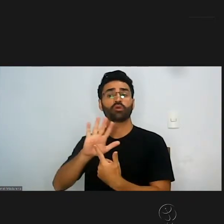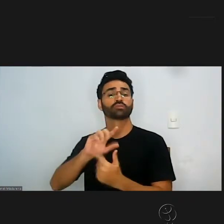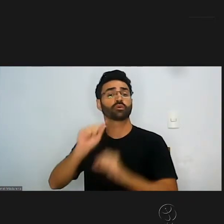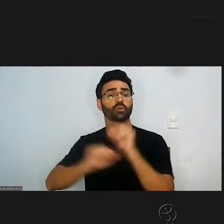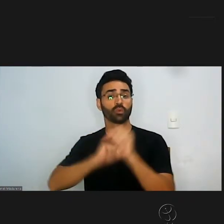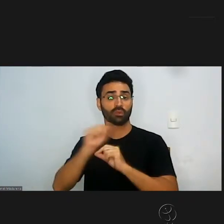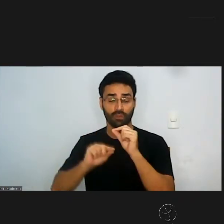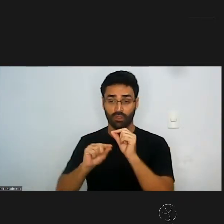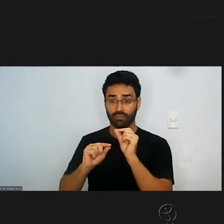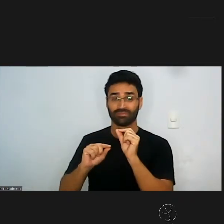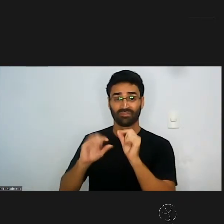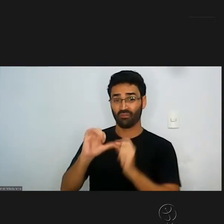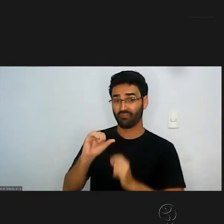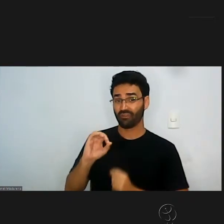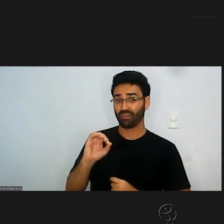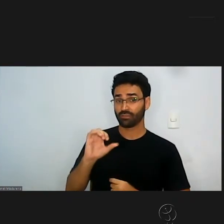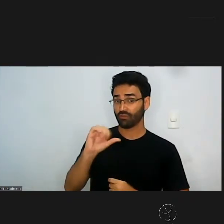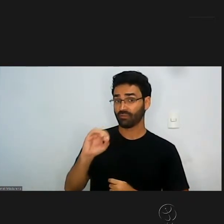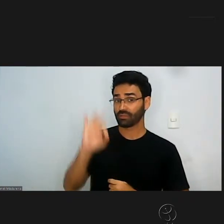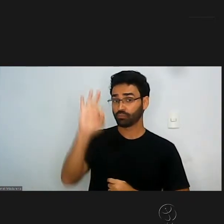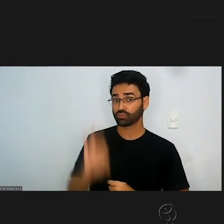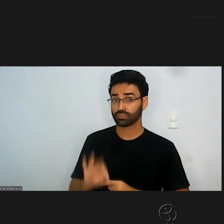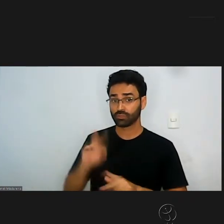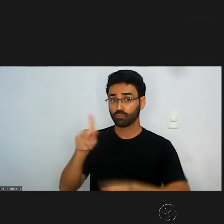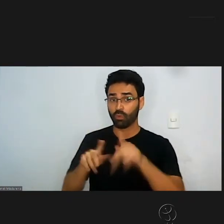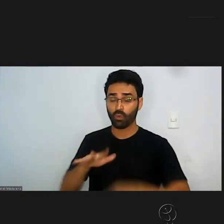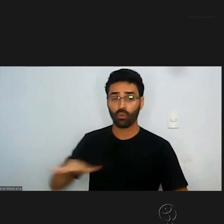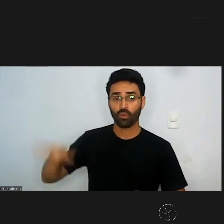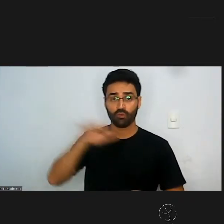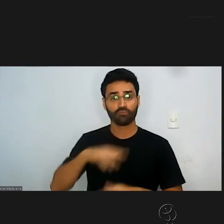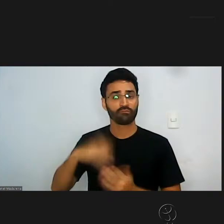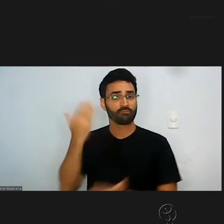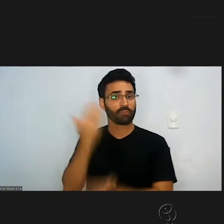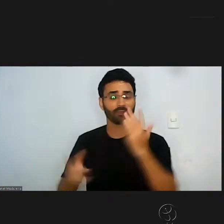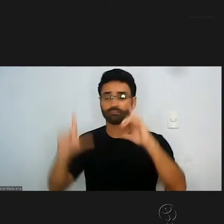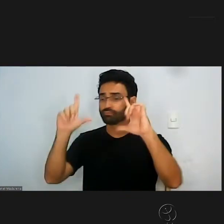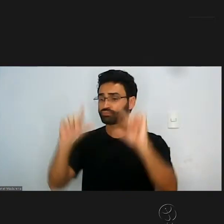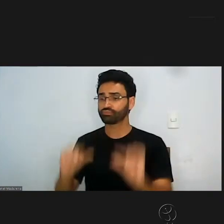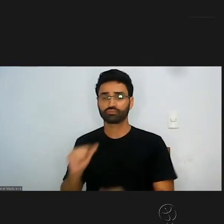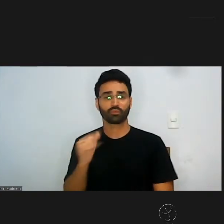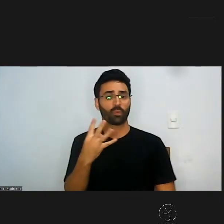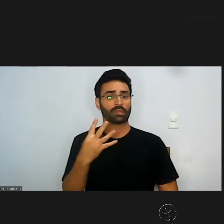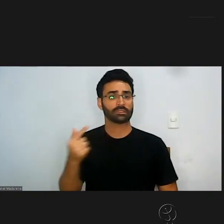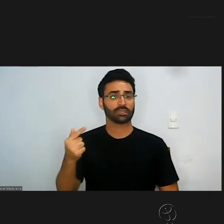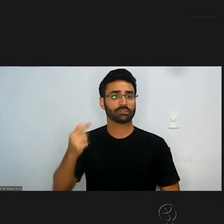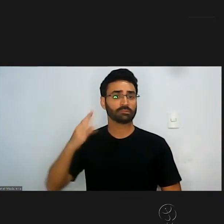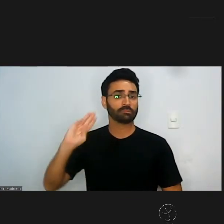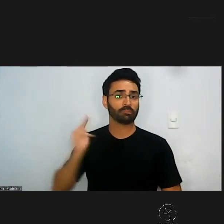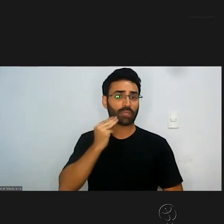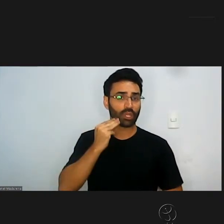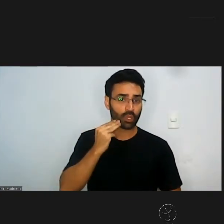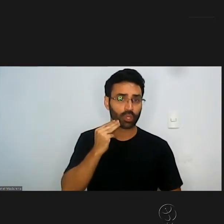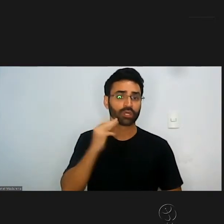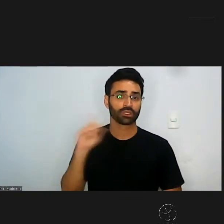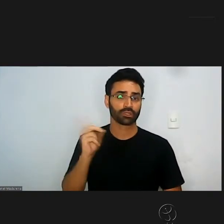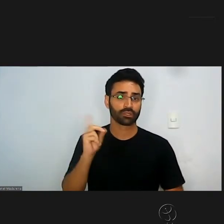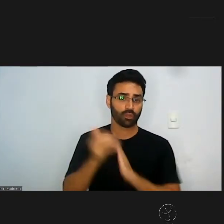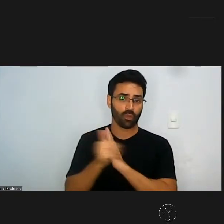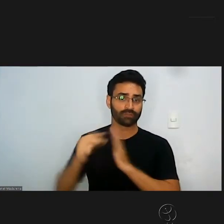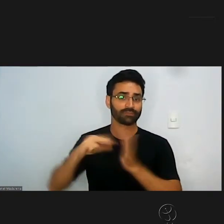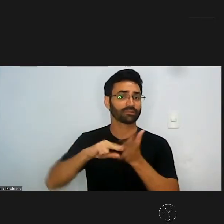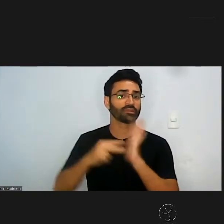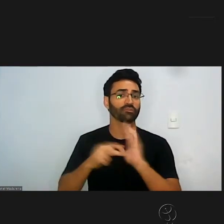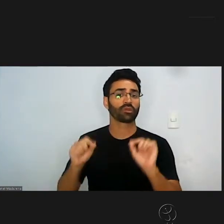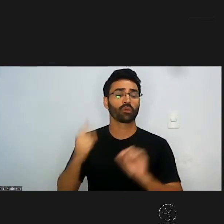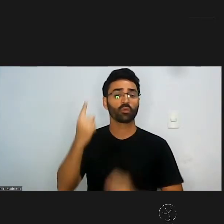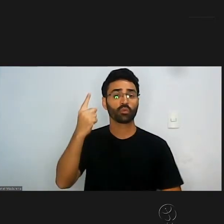90% da população seja em torno de 47 trilhões de dólares. É um trilhão de dólares por